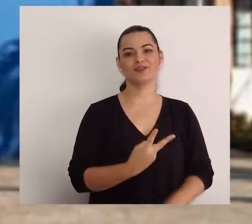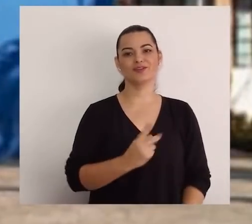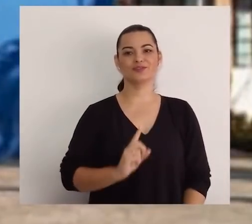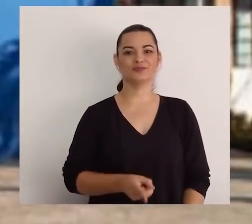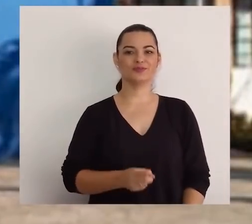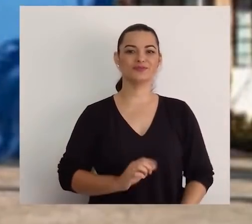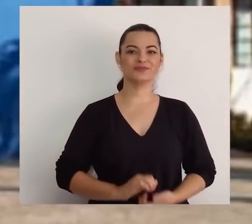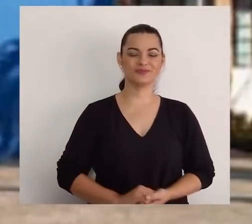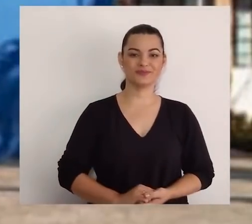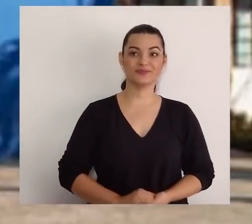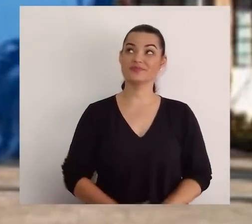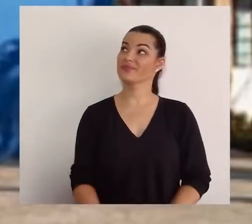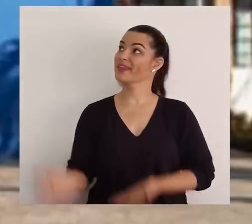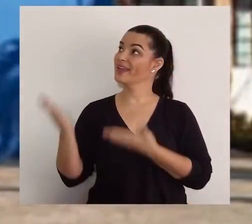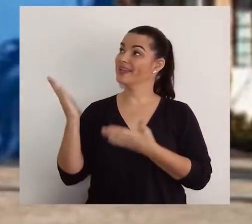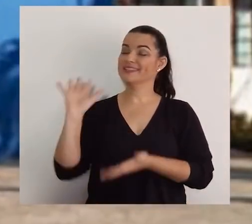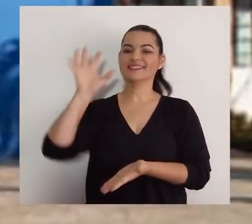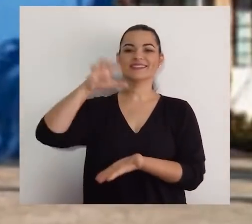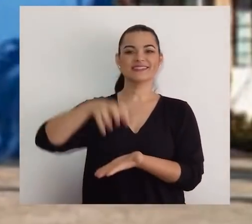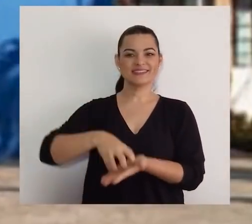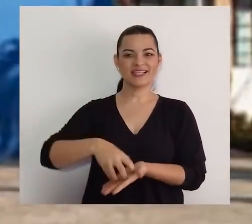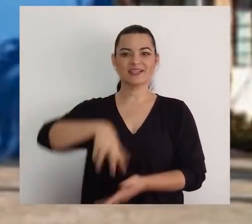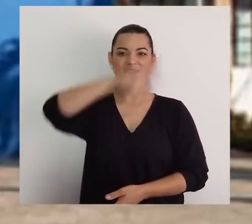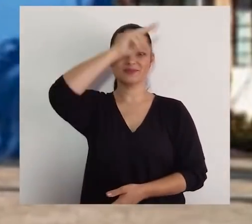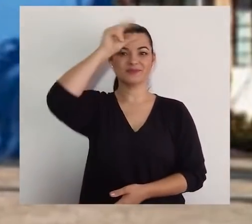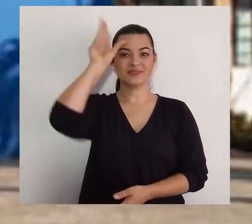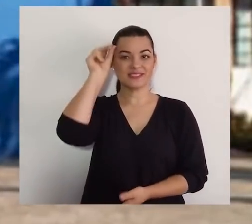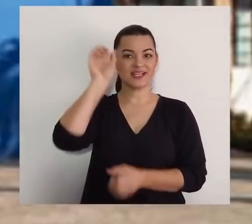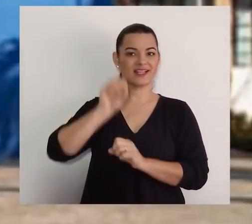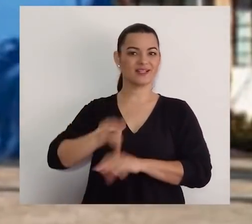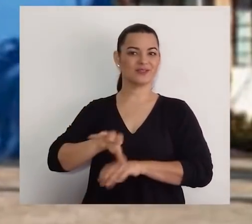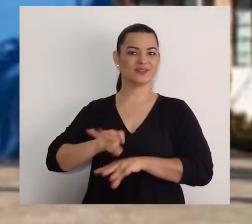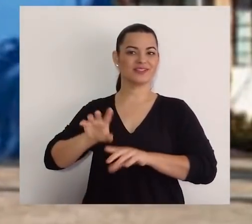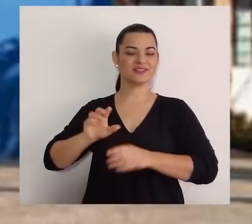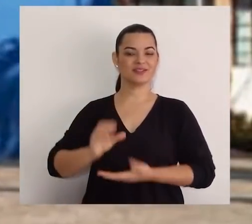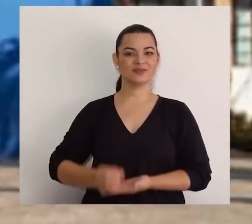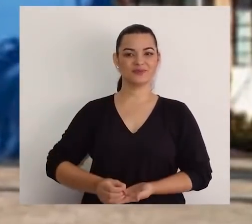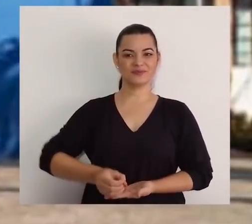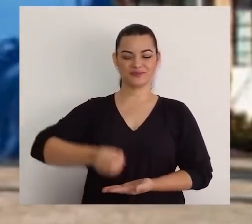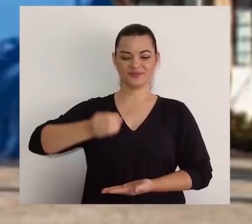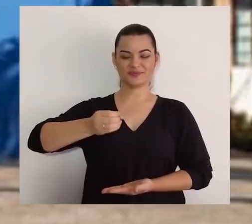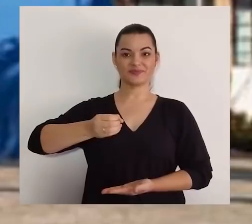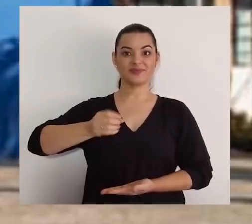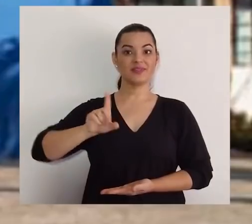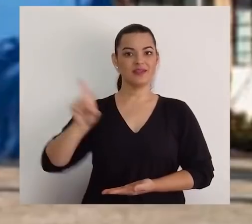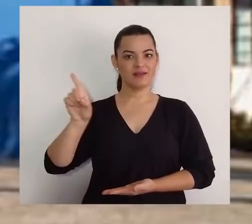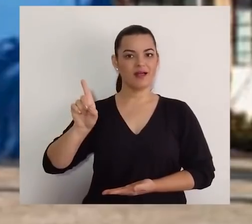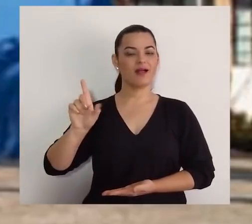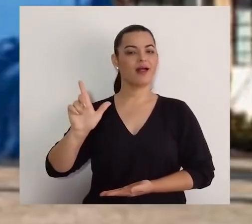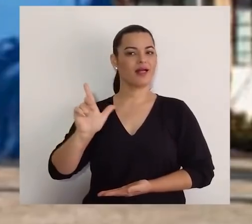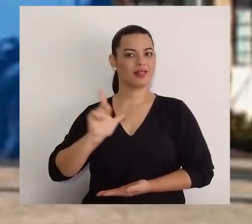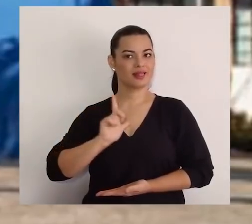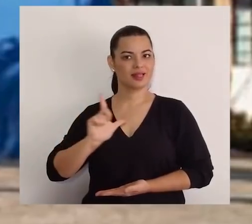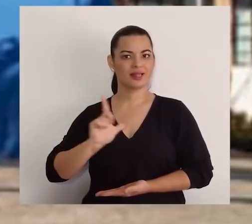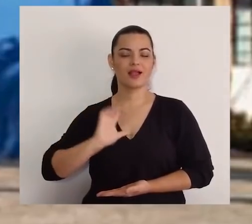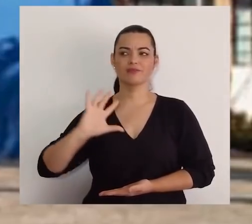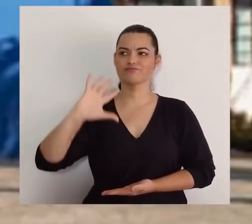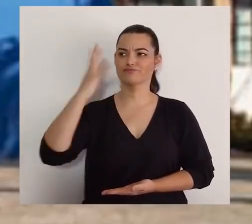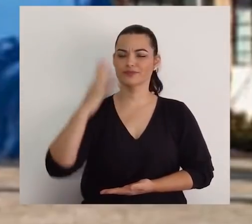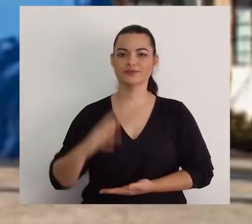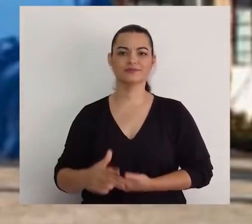Esse é o Centro Municipal de Educação Adamastor. Lá acontecem